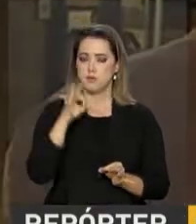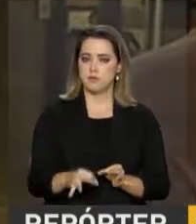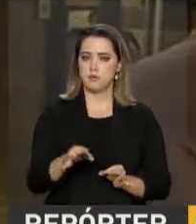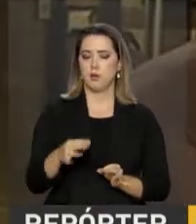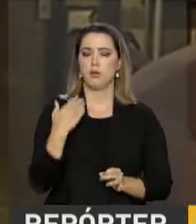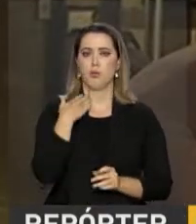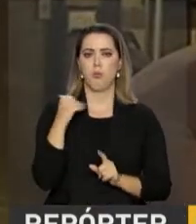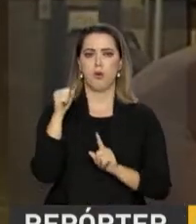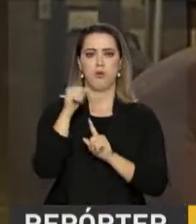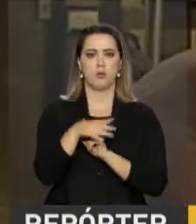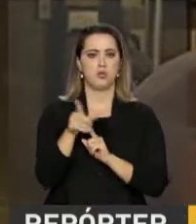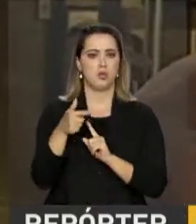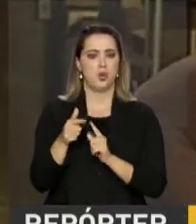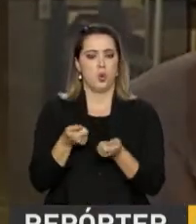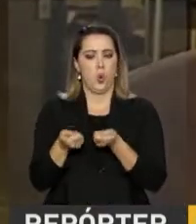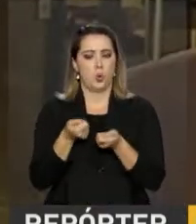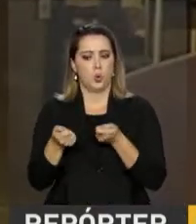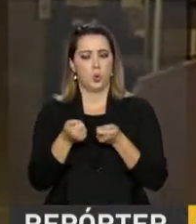nem